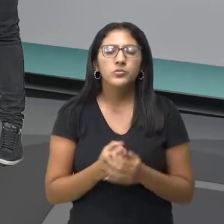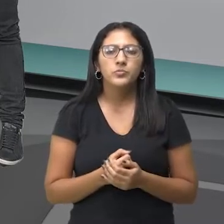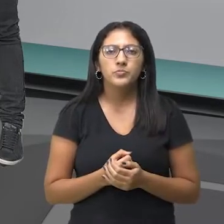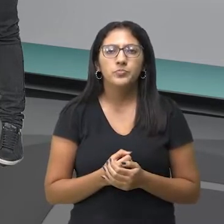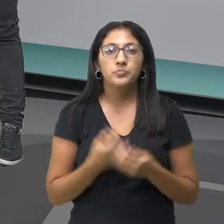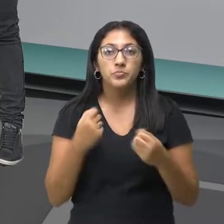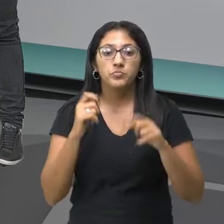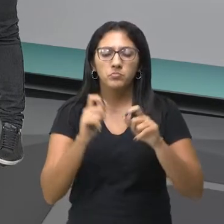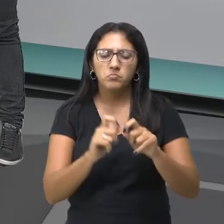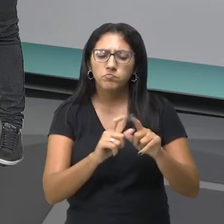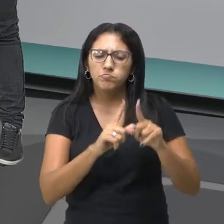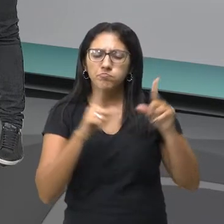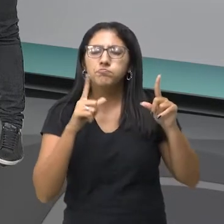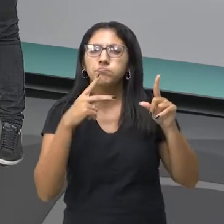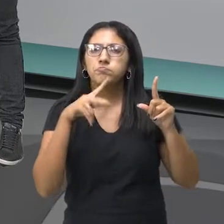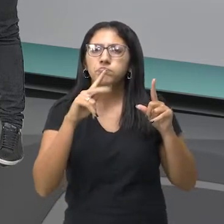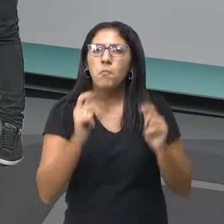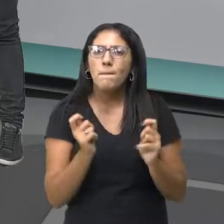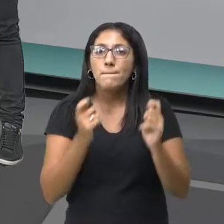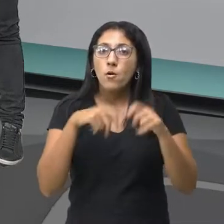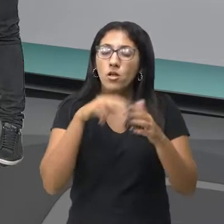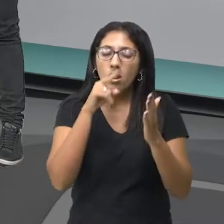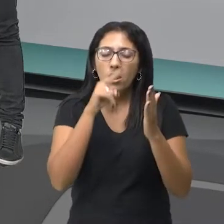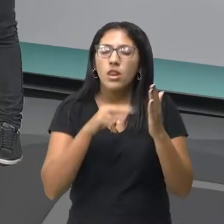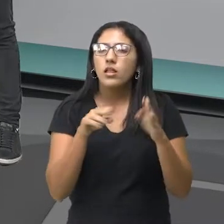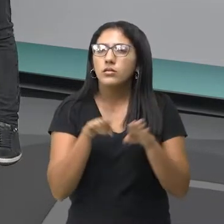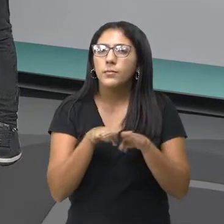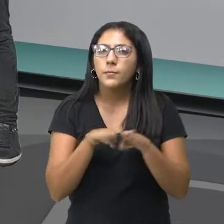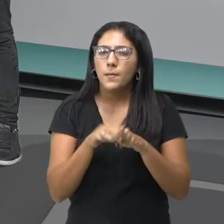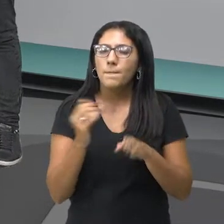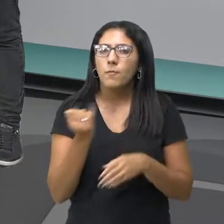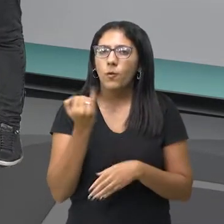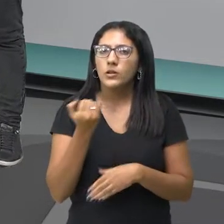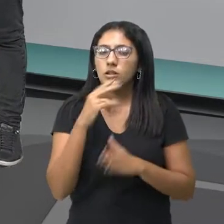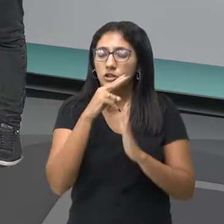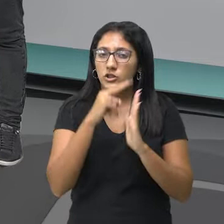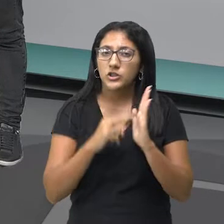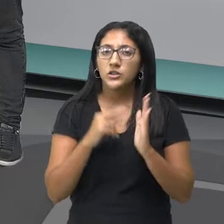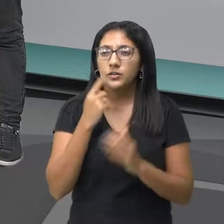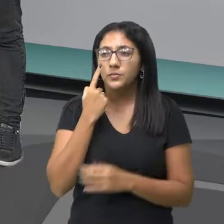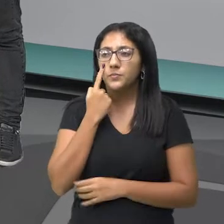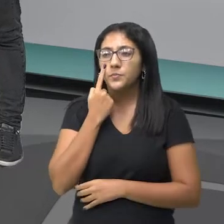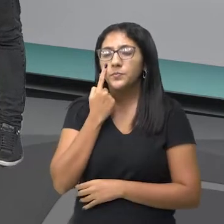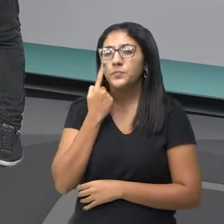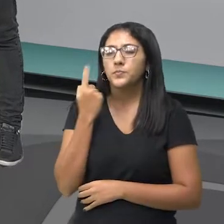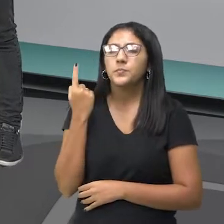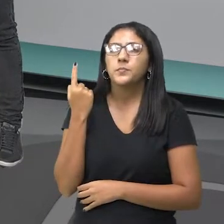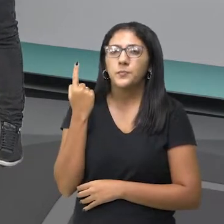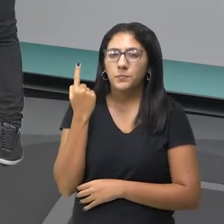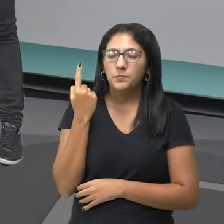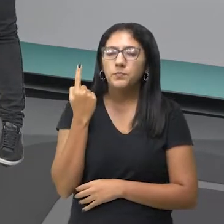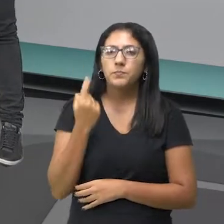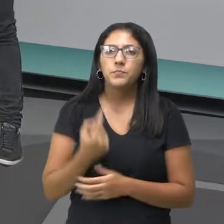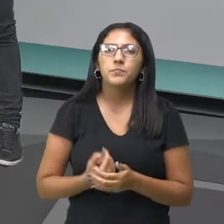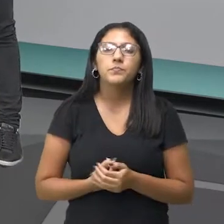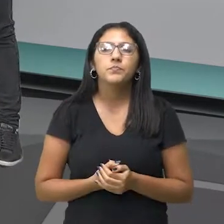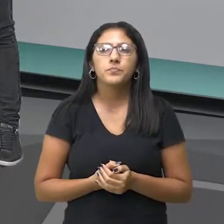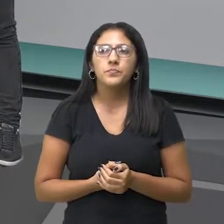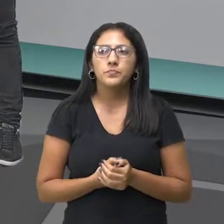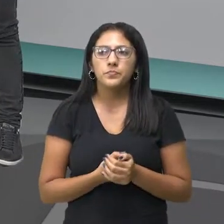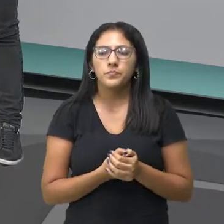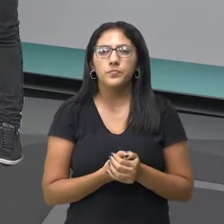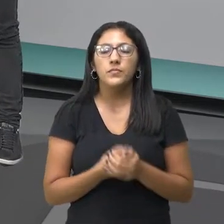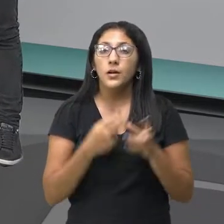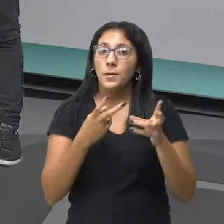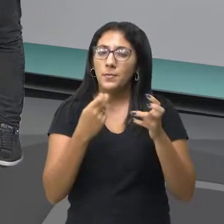aqui para que vocês possam ver. Olha só, colocando aqui para nós, para que nós possamos fazer a leitura. Observe